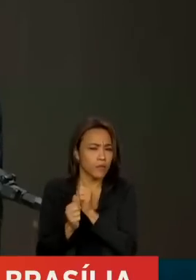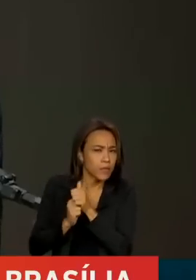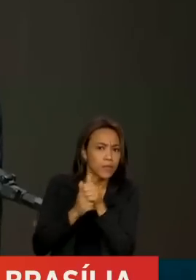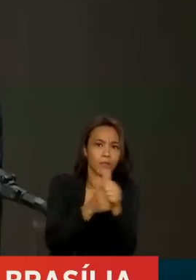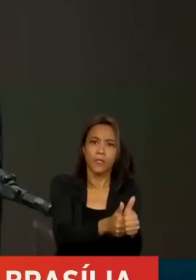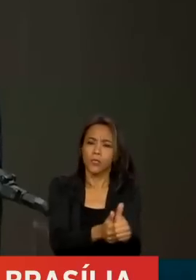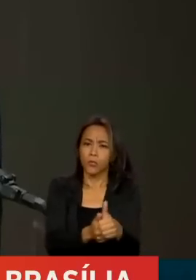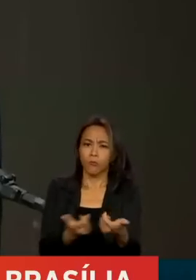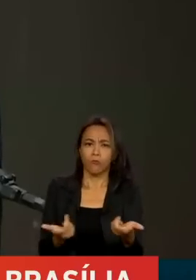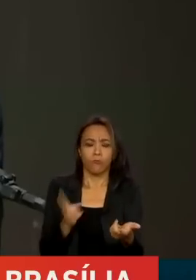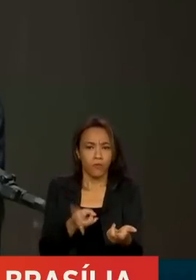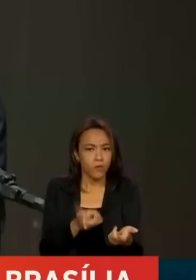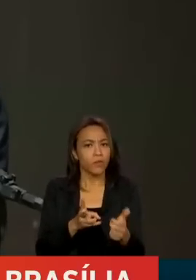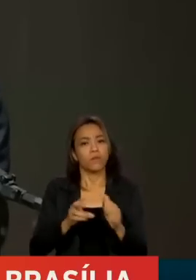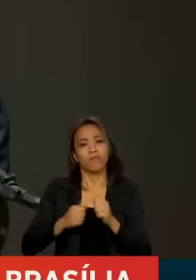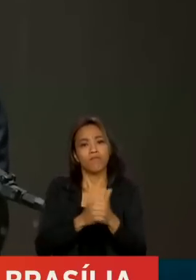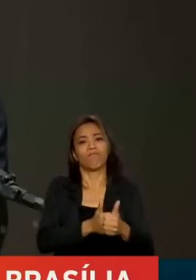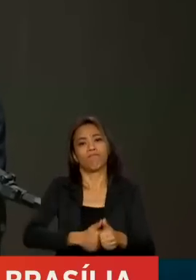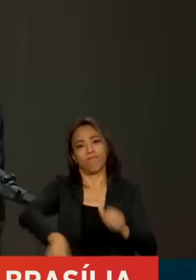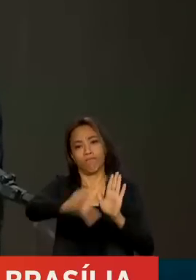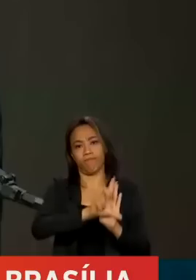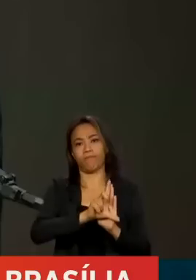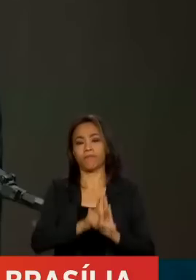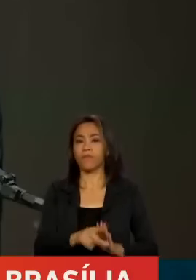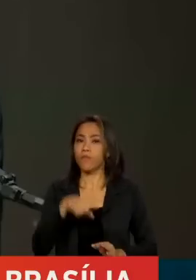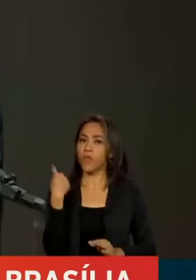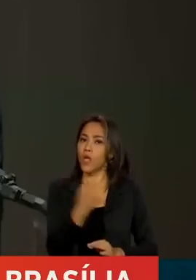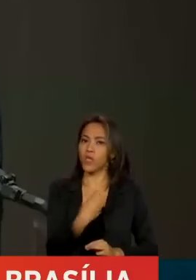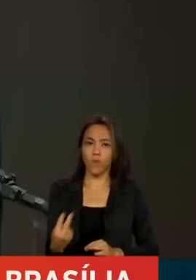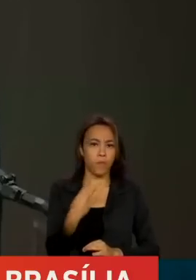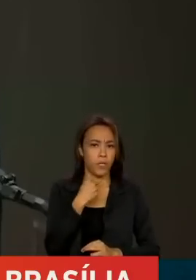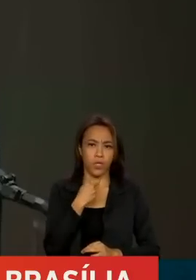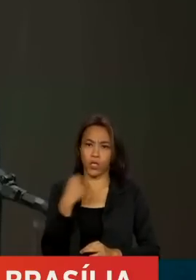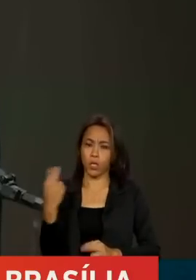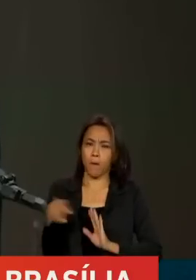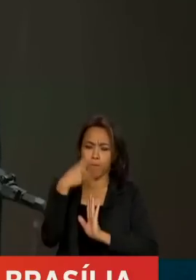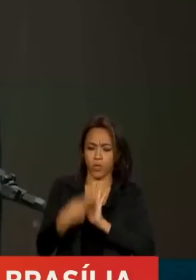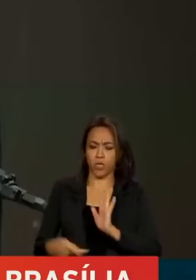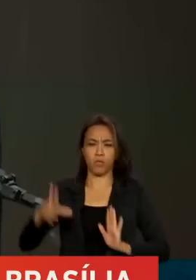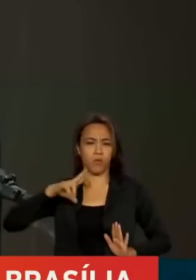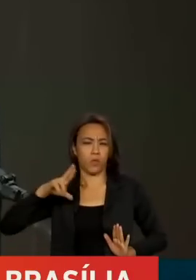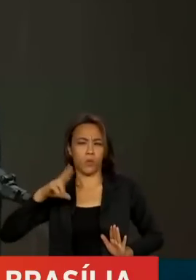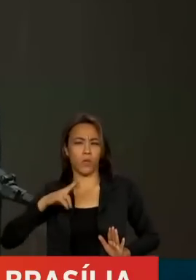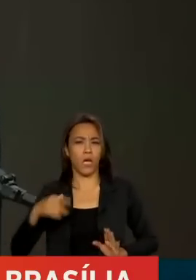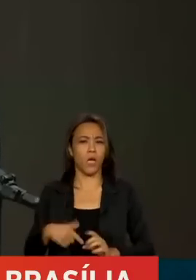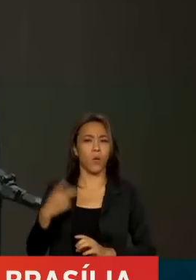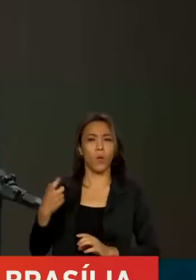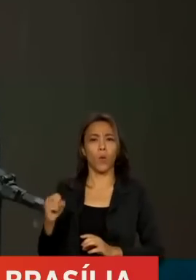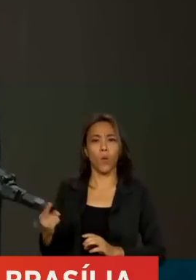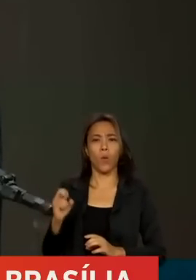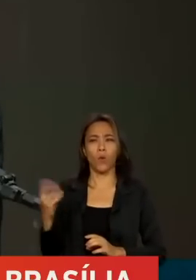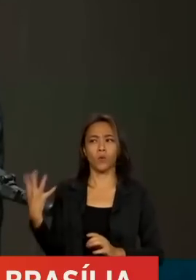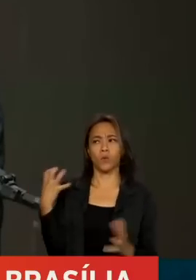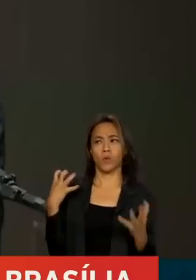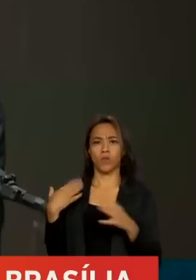a desvios ou personalizados não permitiremos que projetos pessoais interferências ou pressões de agentes públicos